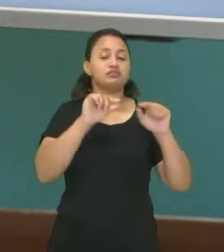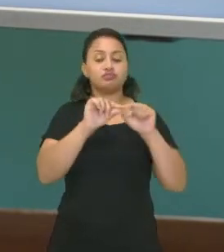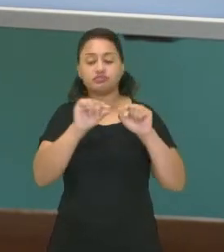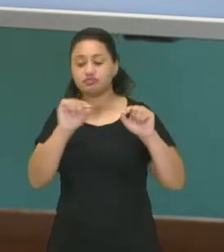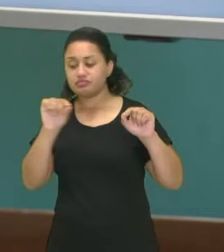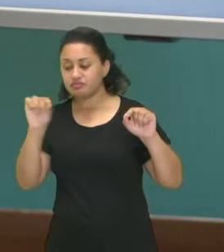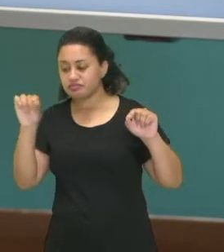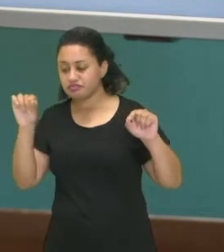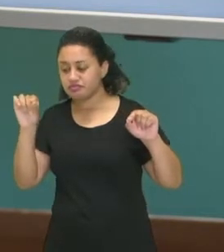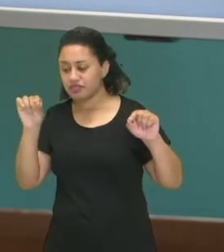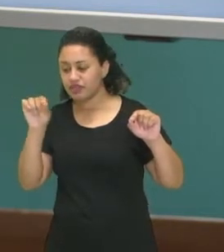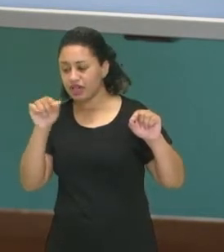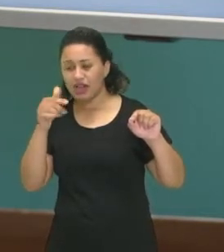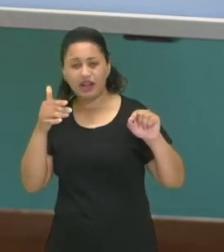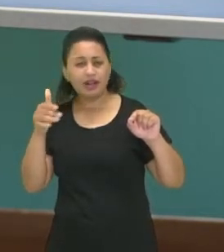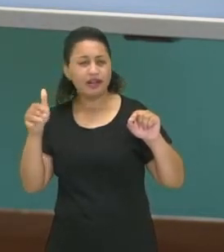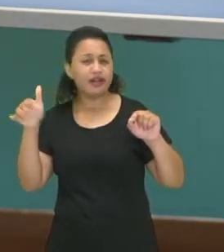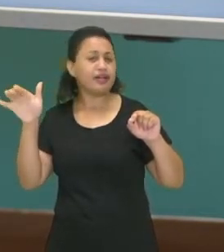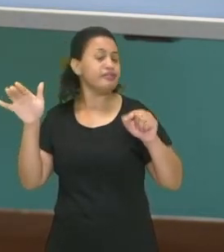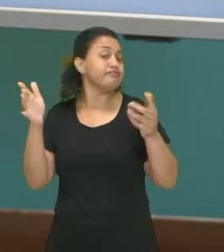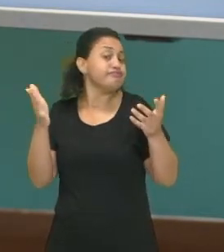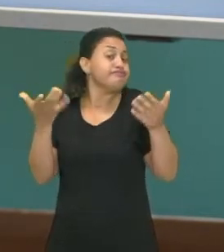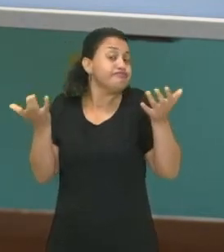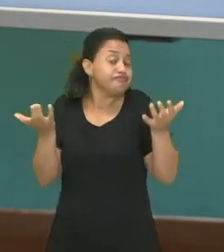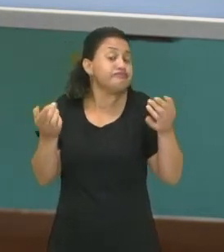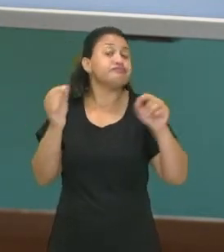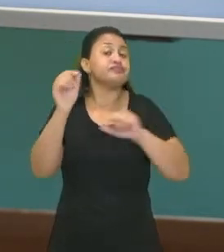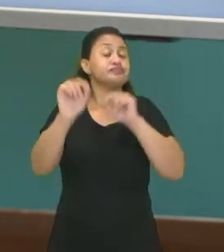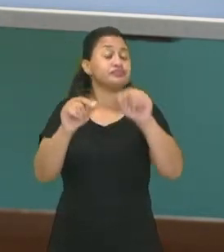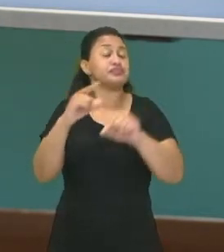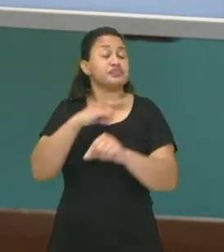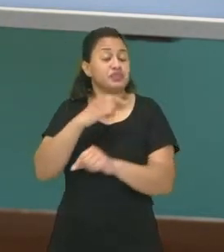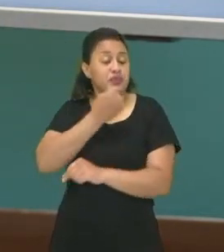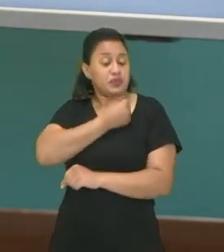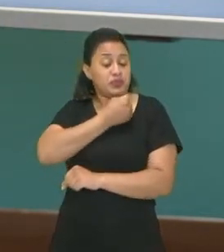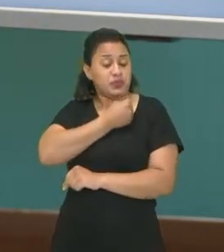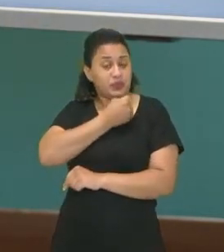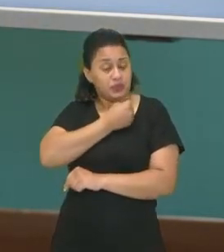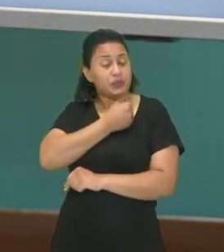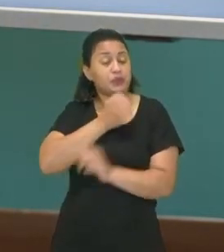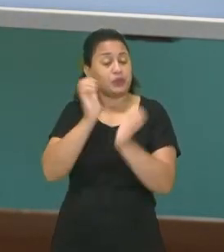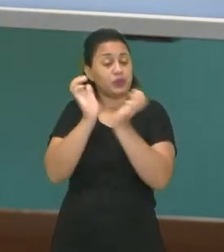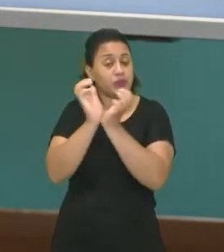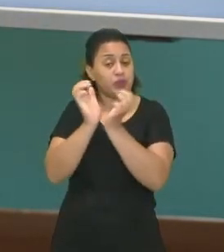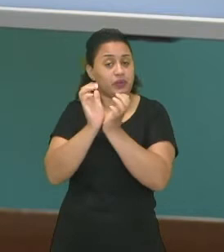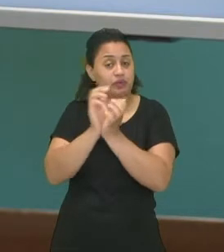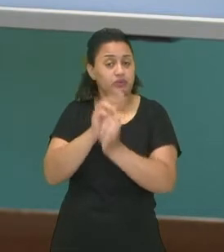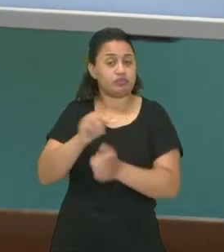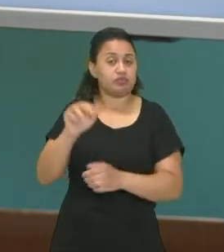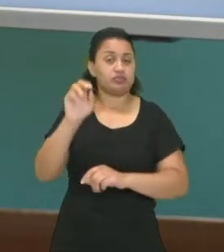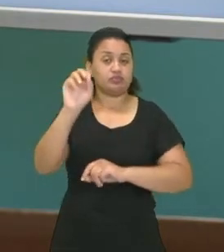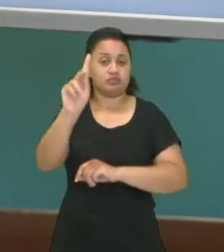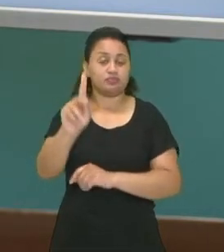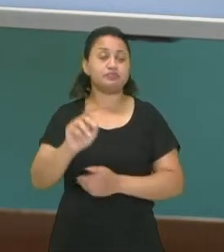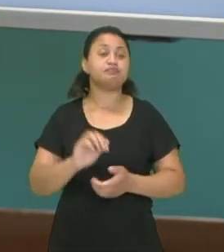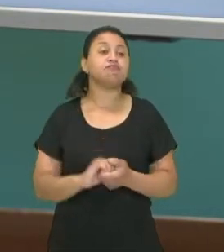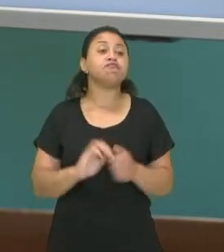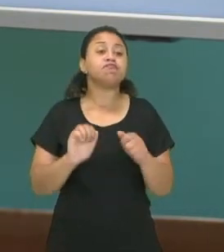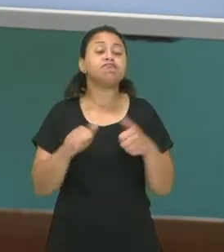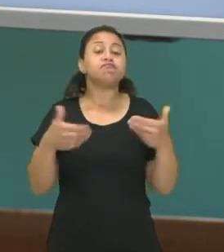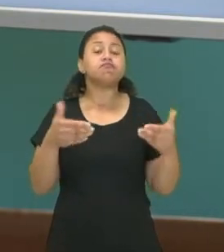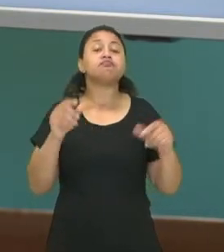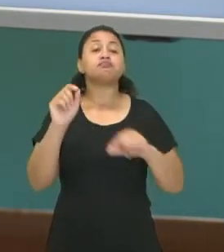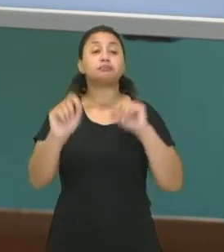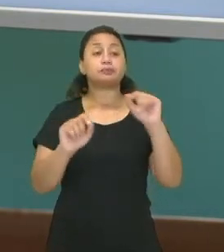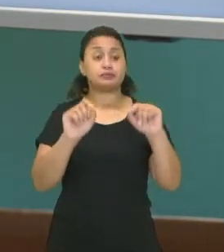até o infinito lá, né, então a gente tem essas, né, esses os números naturais, tá bom? Então, olha lá, né?